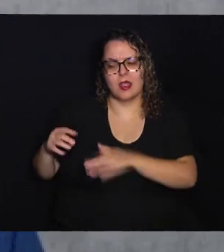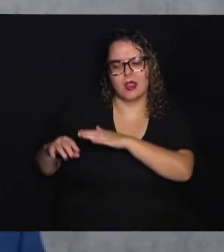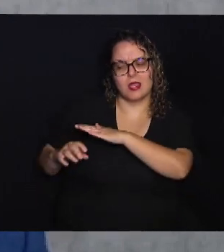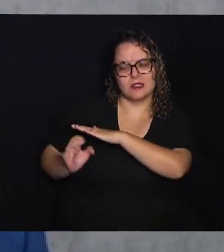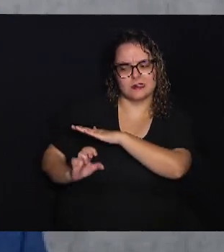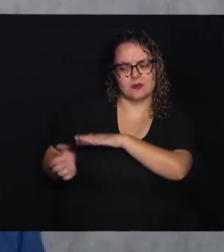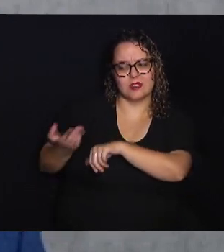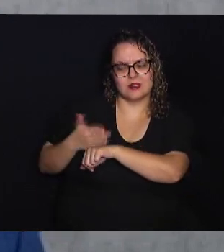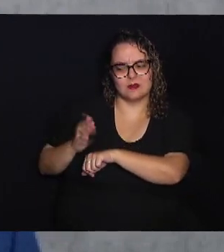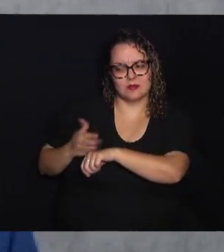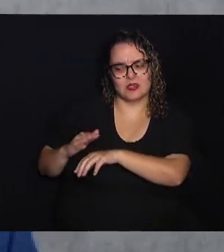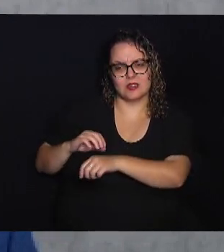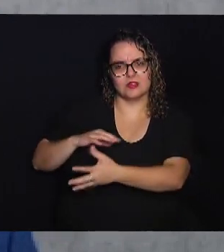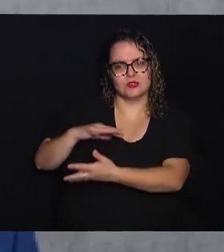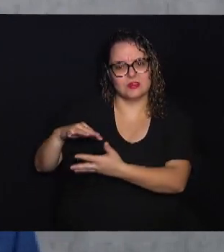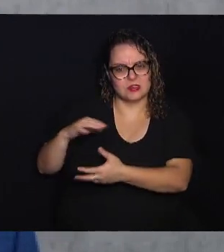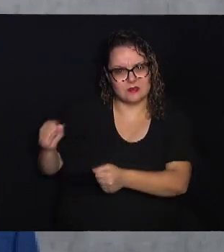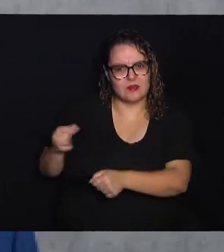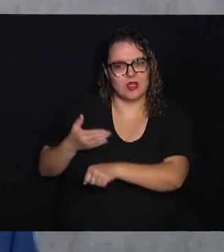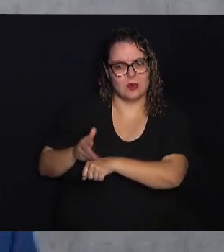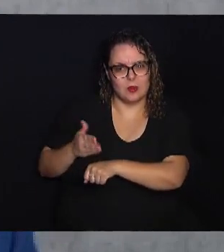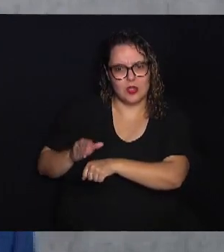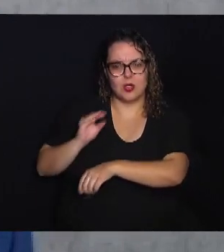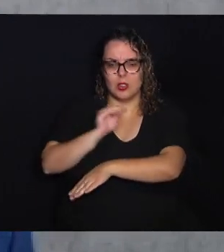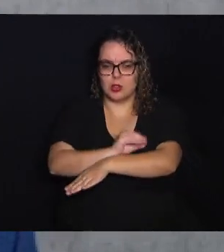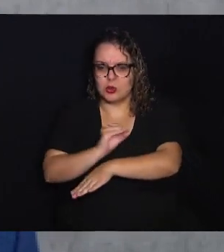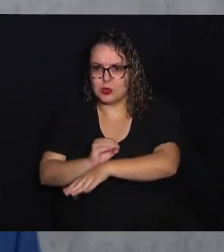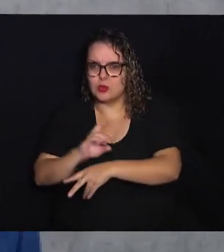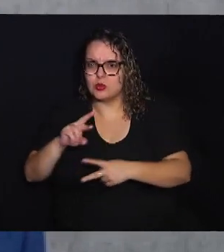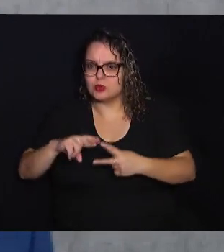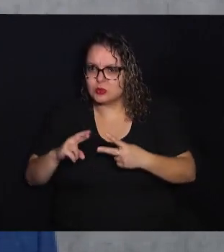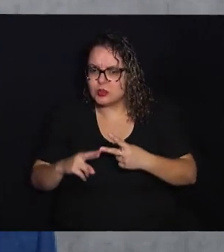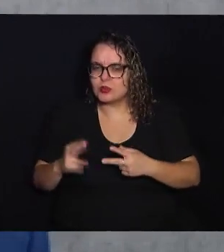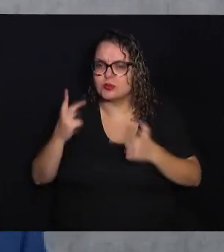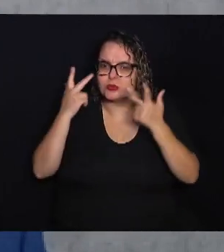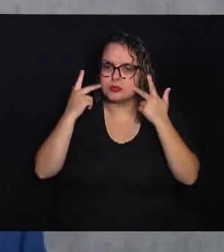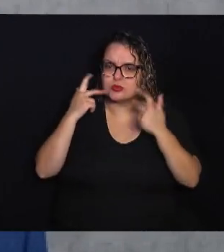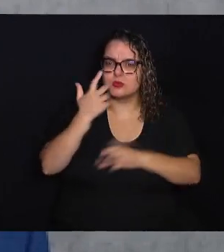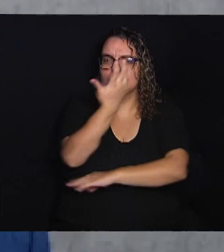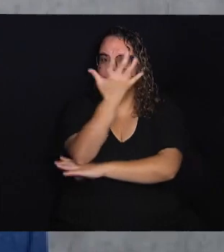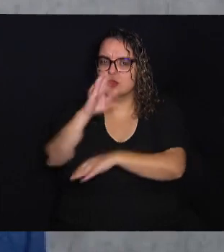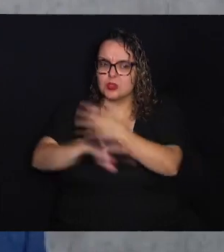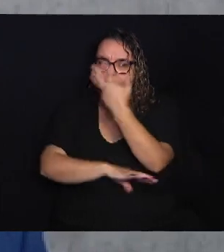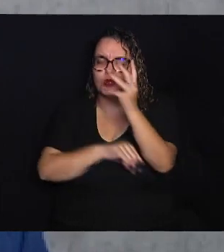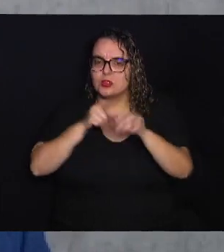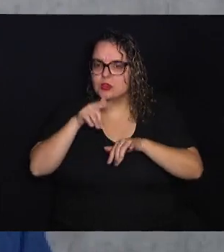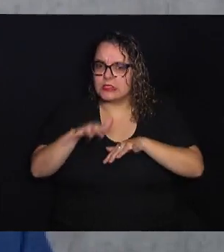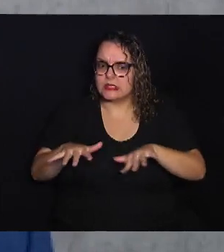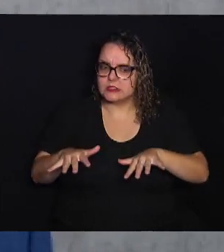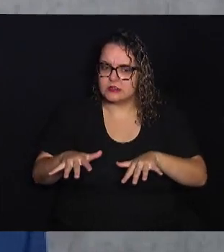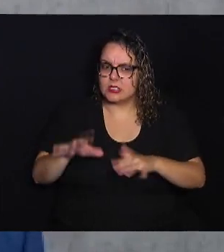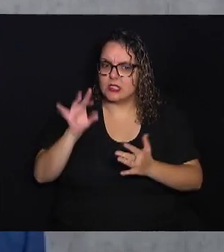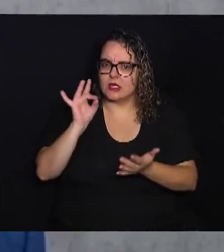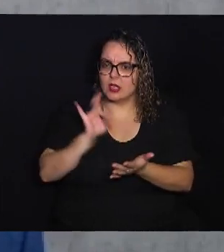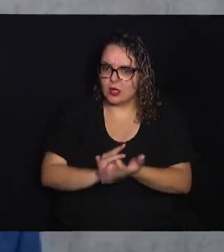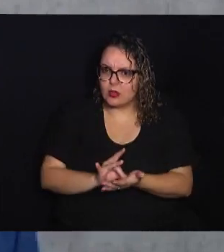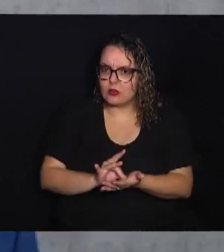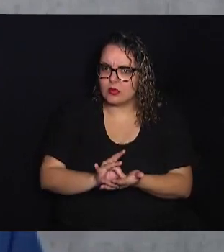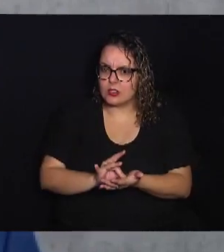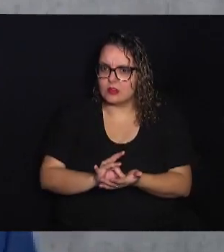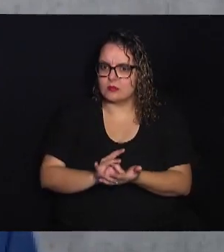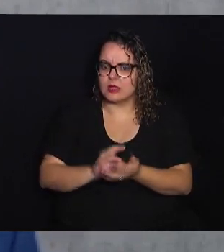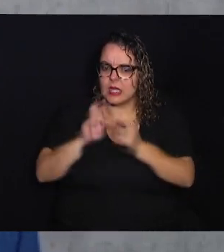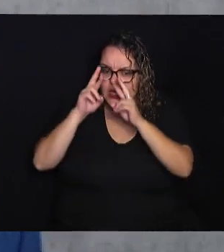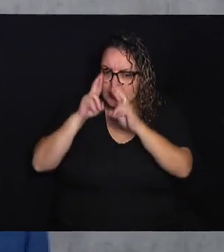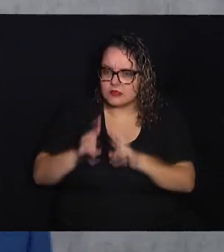que essa empresa realmente ela tem práticas ambientais sustentáveis? Ela cuida bem dos recursos naturais, dos recursos hídricos?